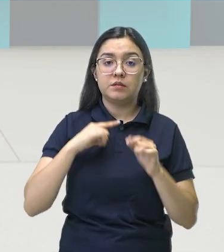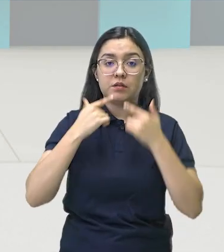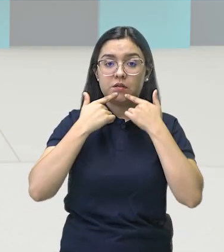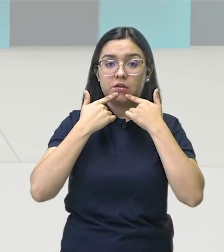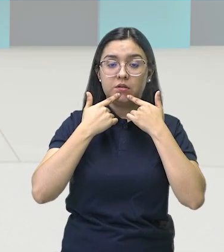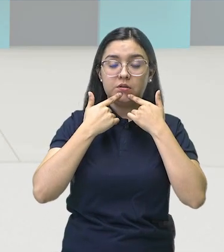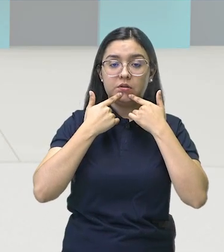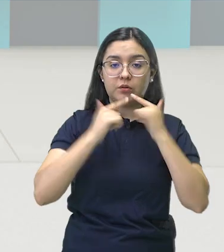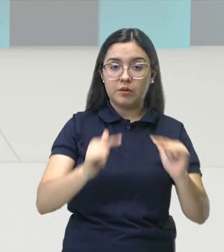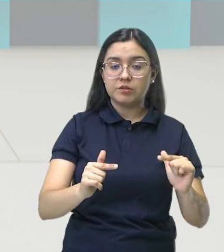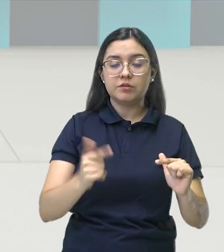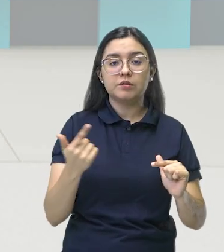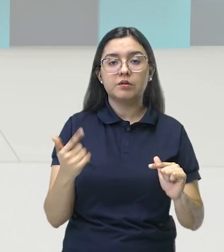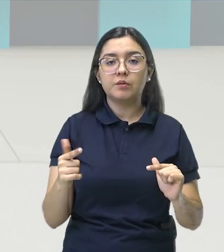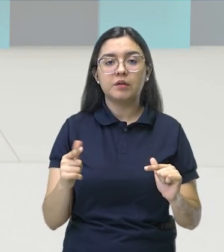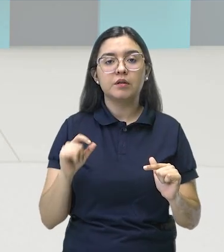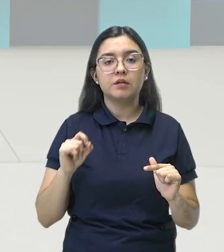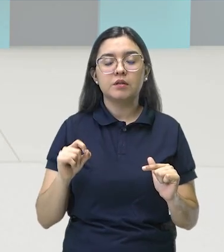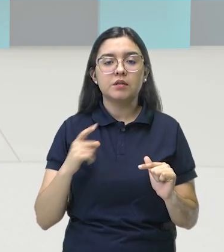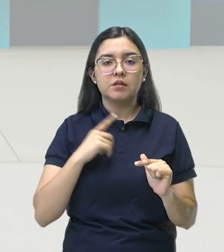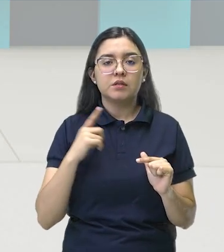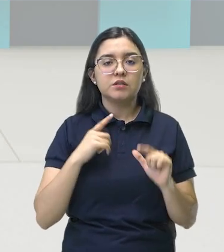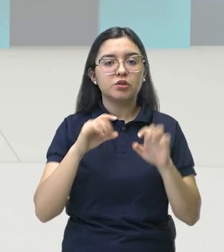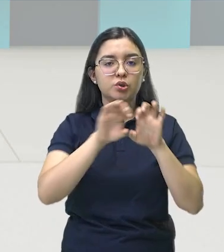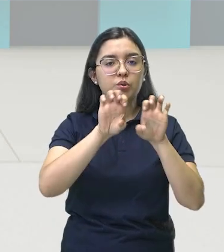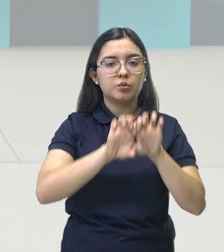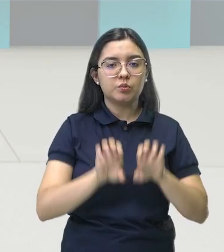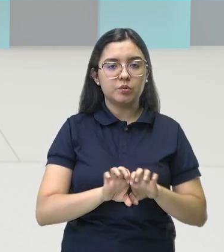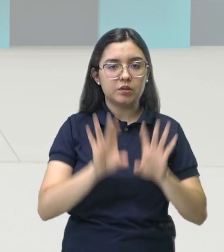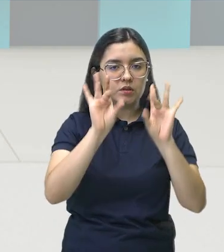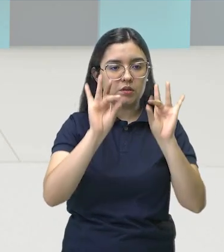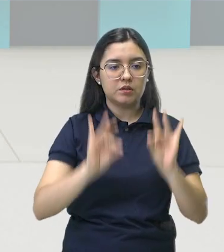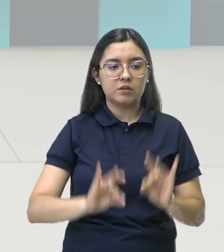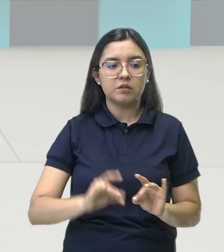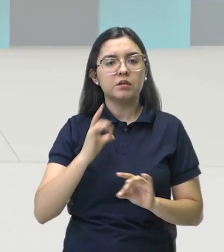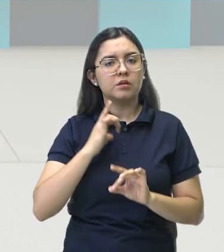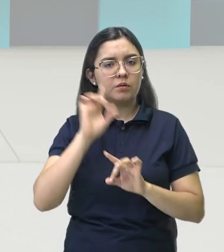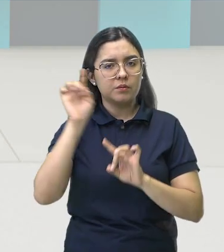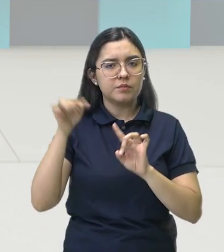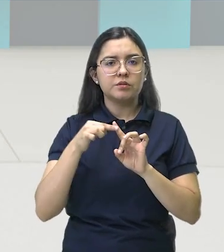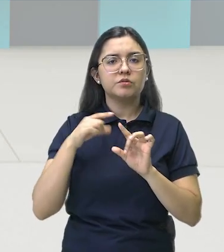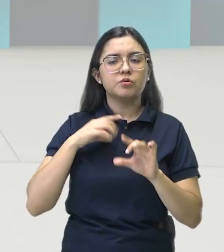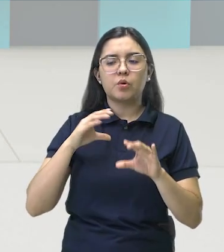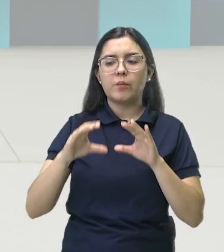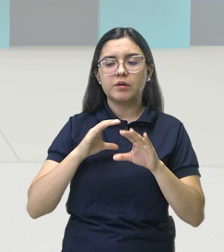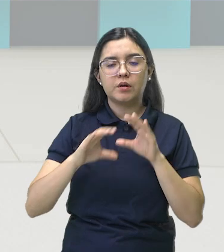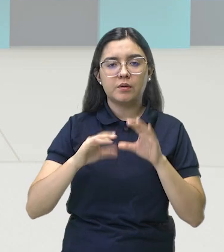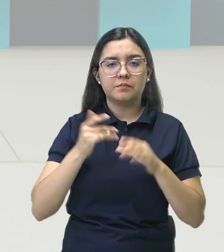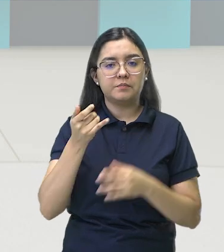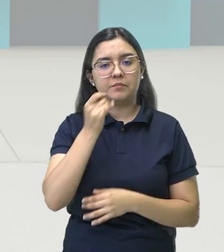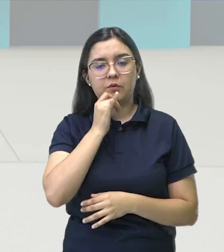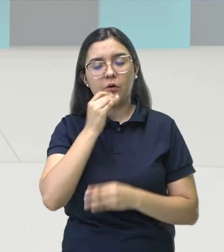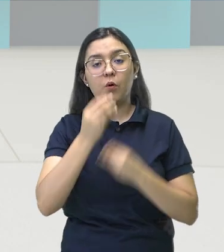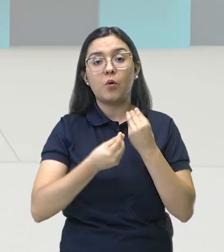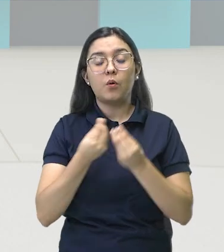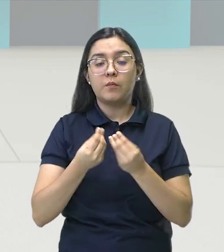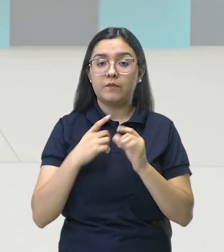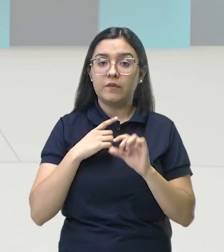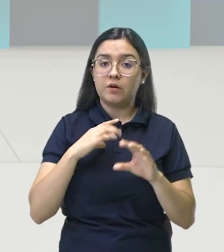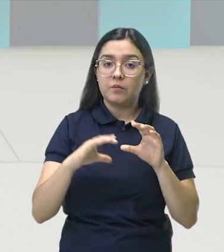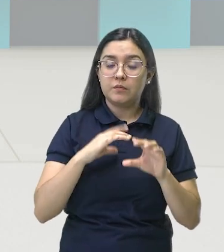linguagem, eu não tenho essa forma fechada. Possui ali o objetivo de comunicar. Como vai comunicar